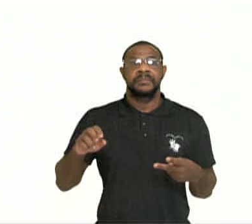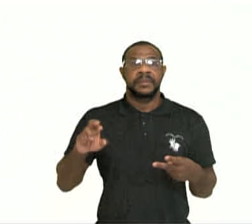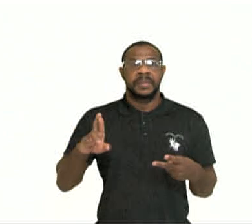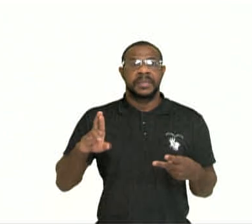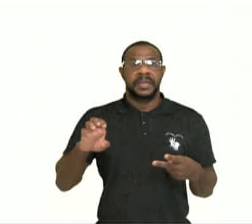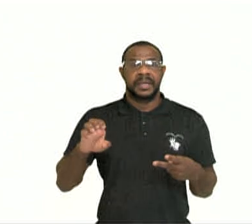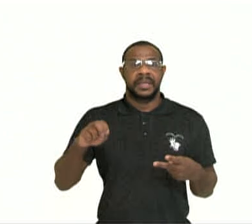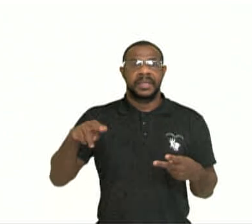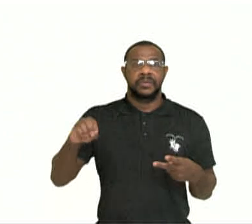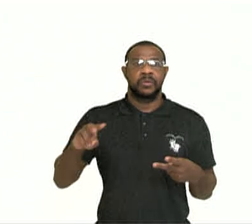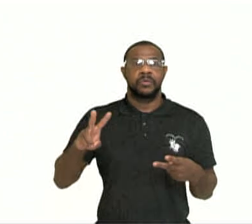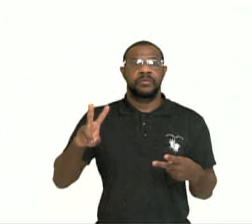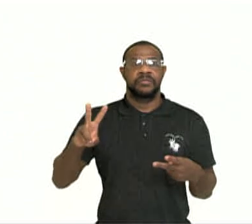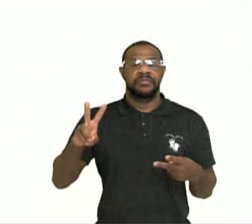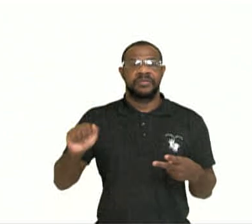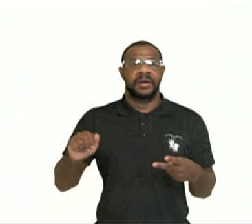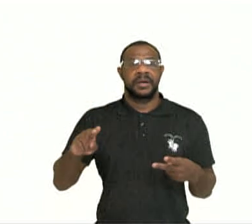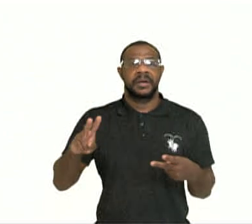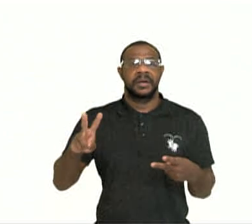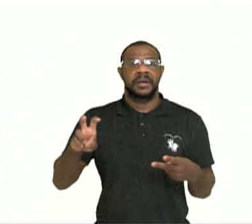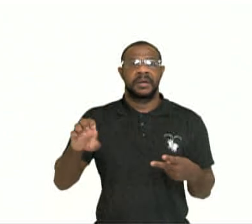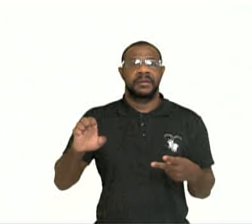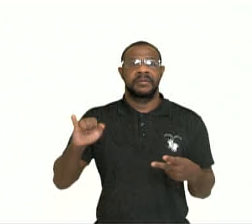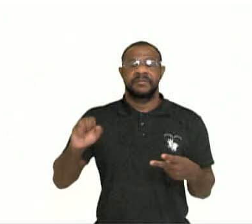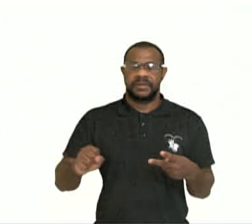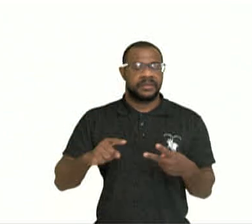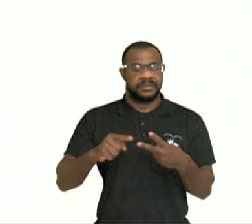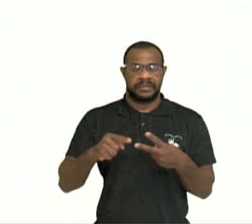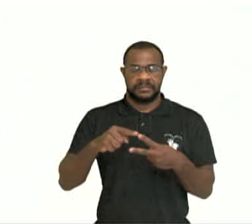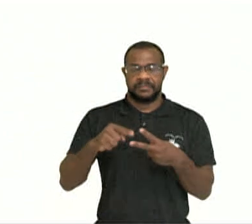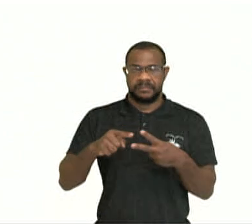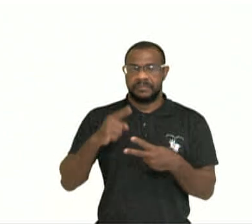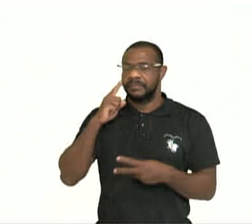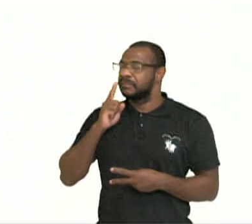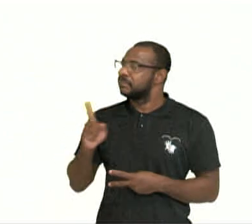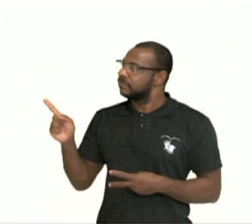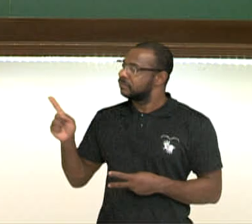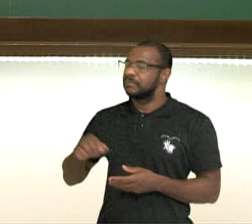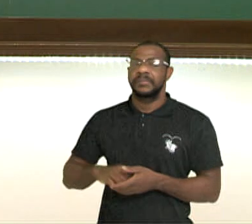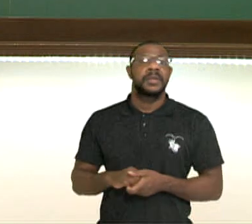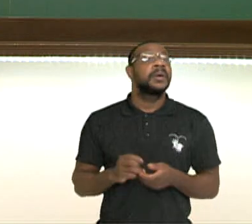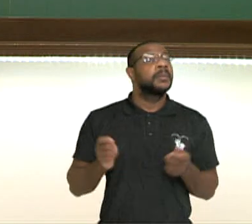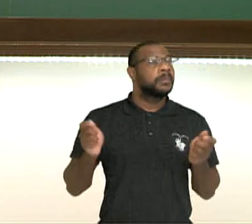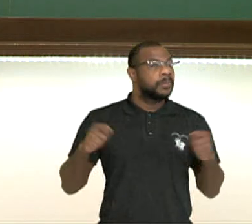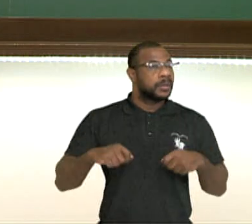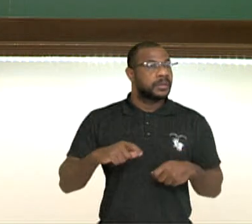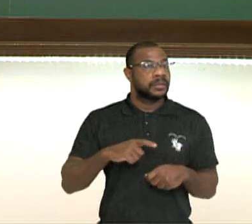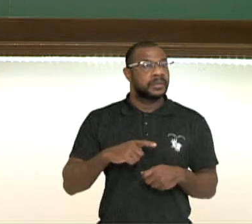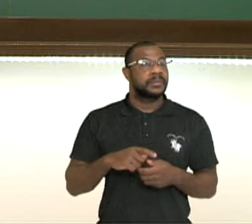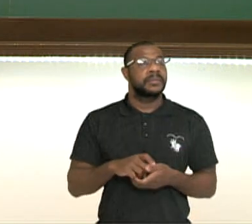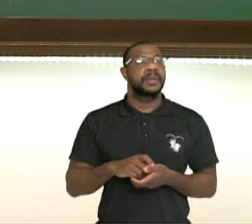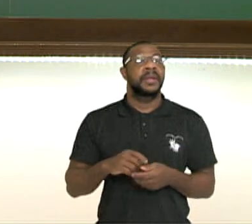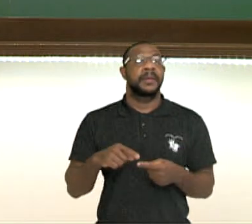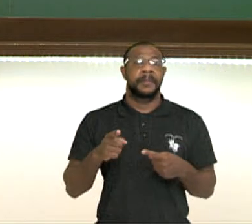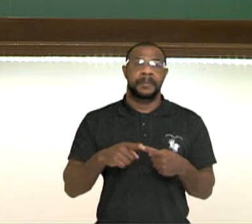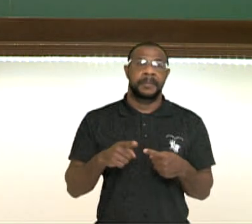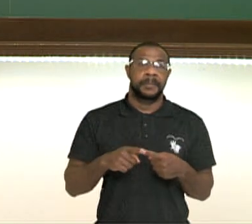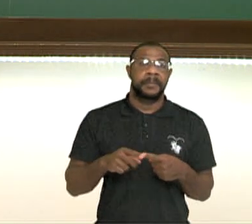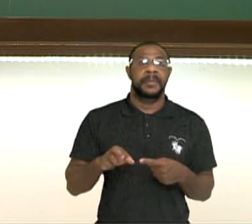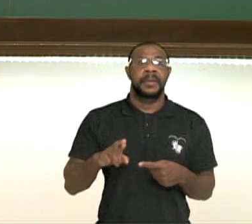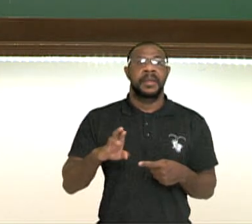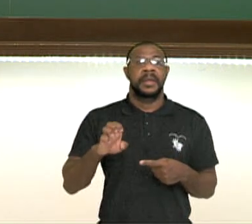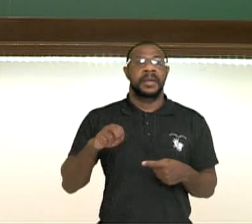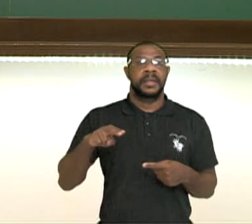estamos falando daquelas fontes de energia que podem ser repostas ou podem se reconstituir em um espaço